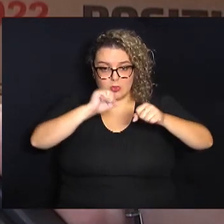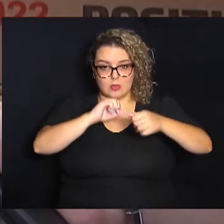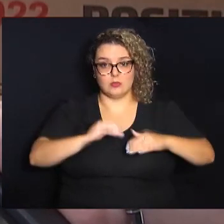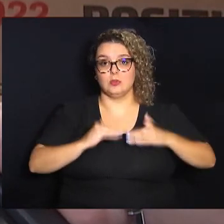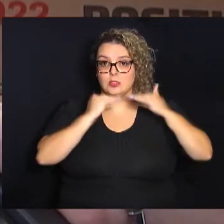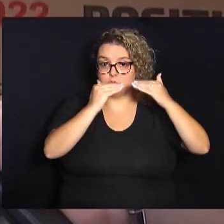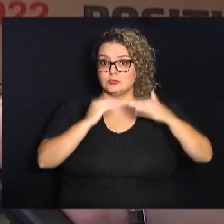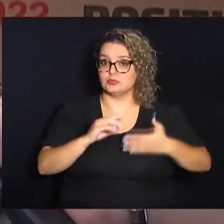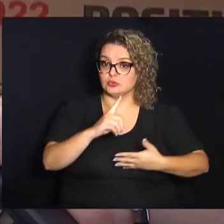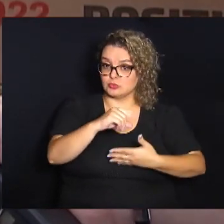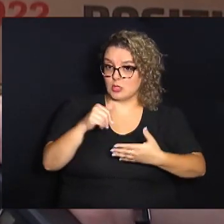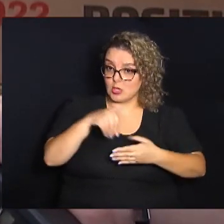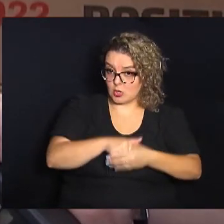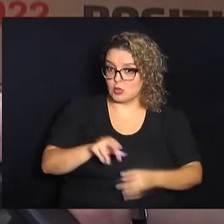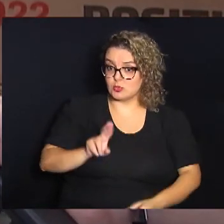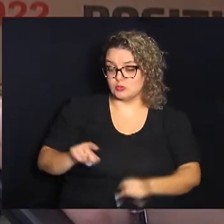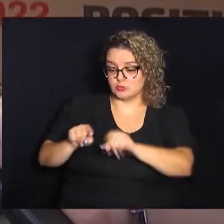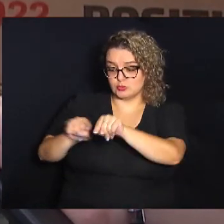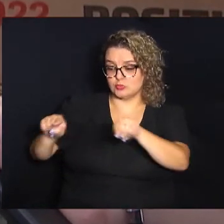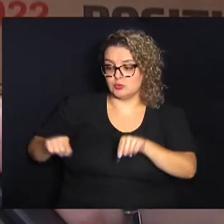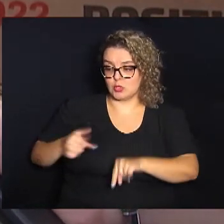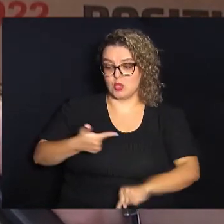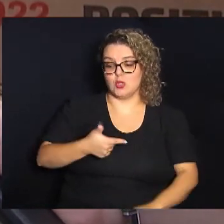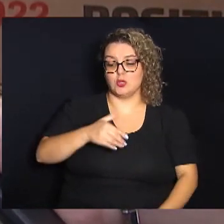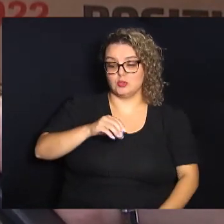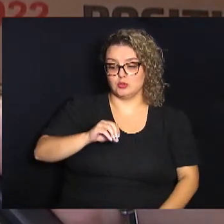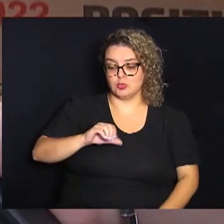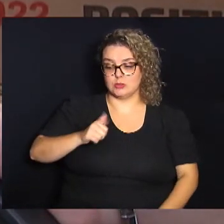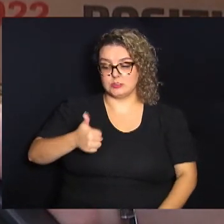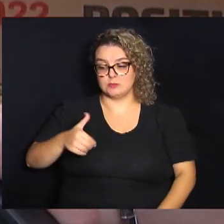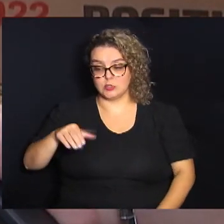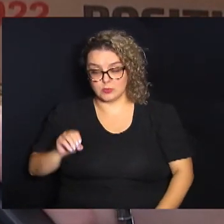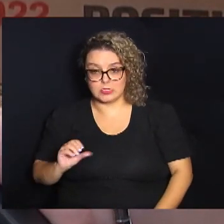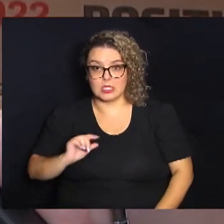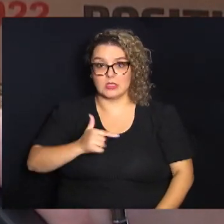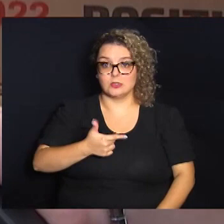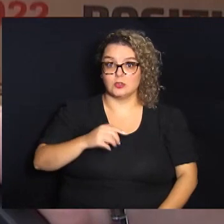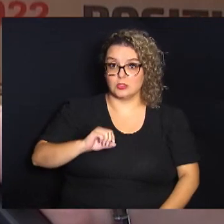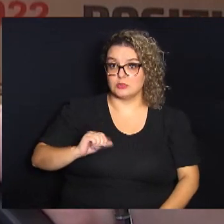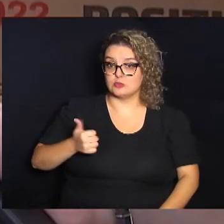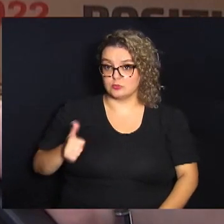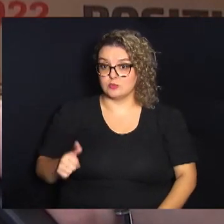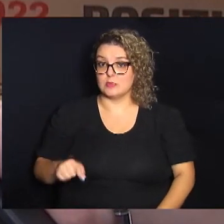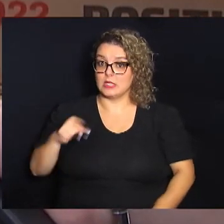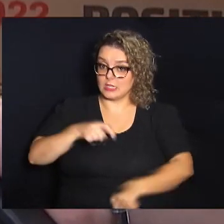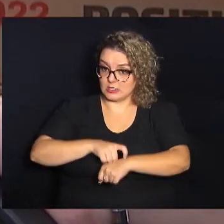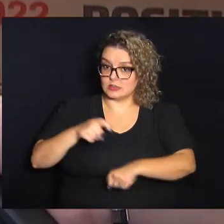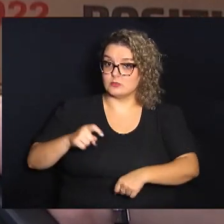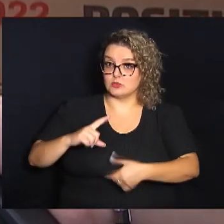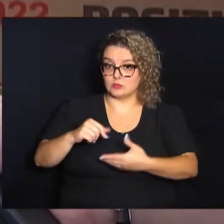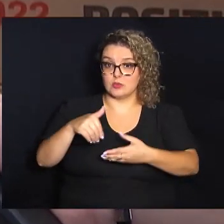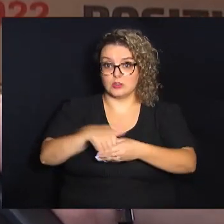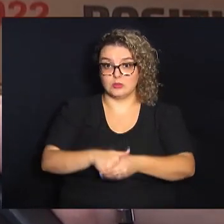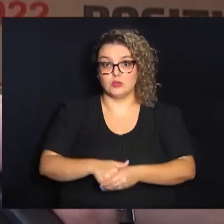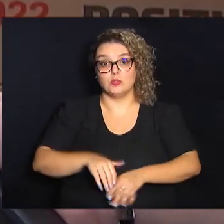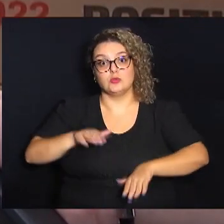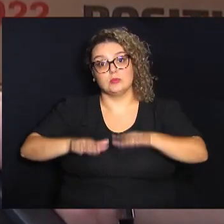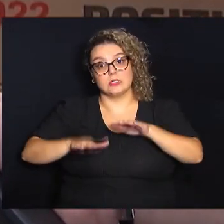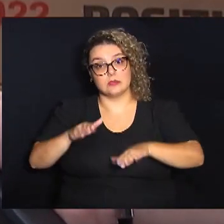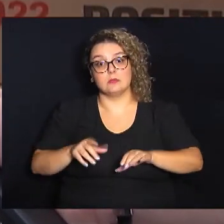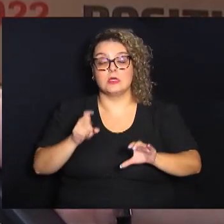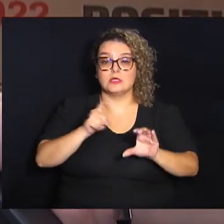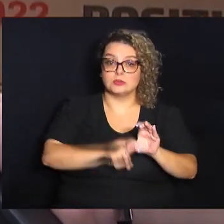a utilização das urnas 2010 e 2011 para essas eleições. Isso tudo vai depender do número de urnas